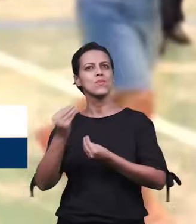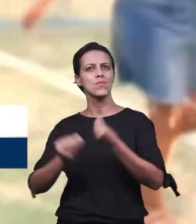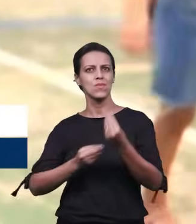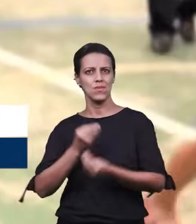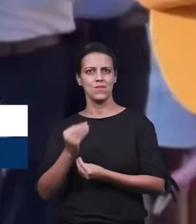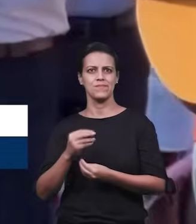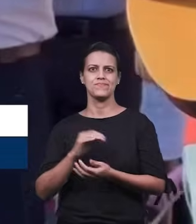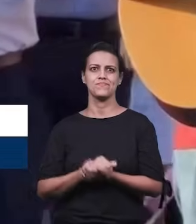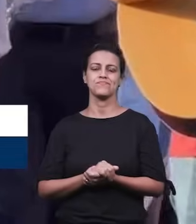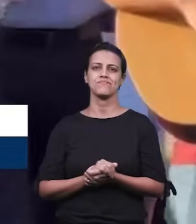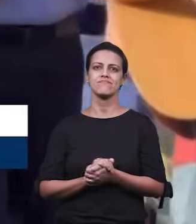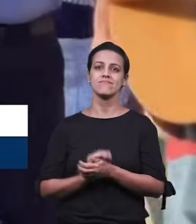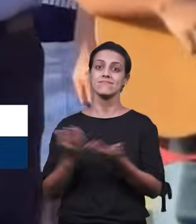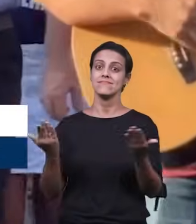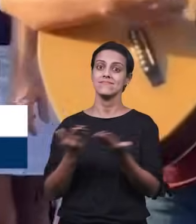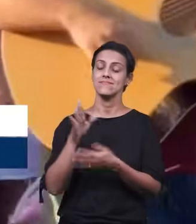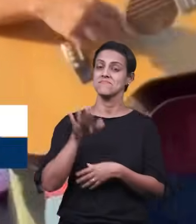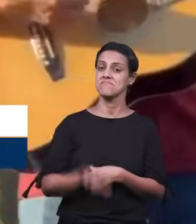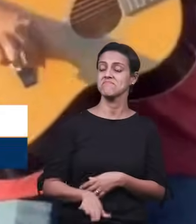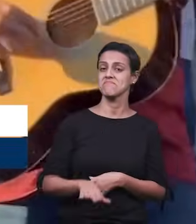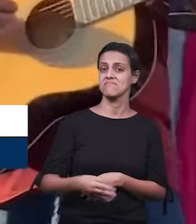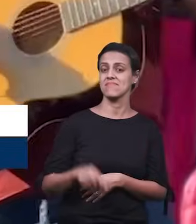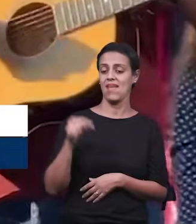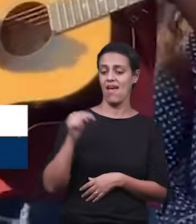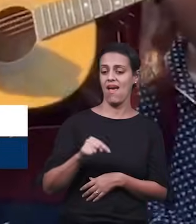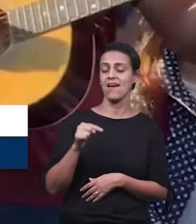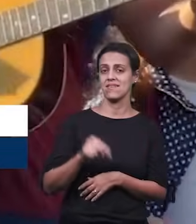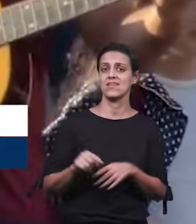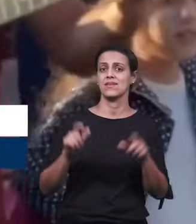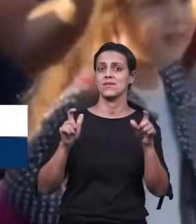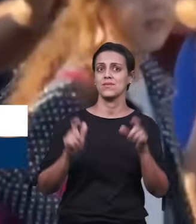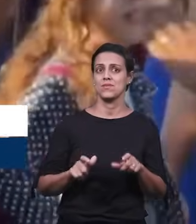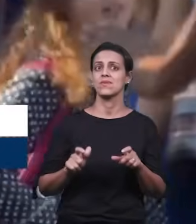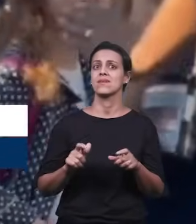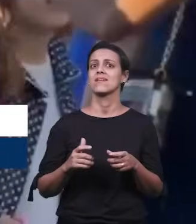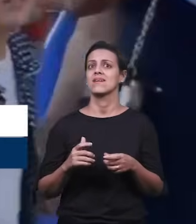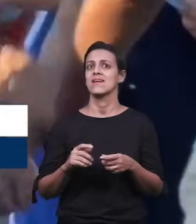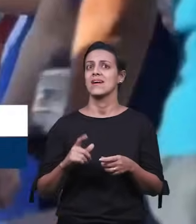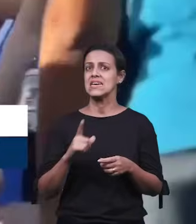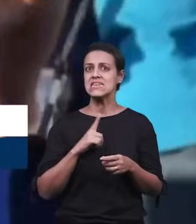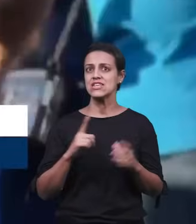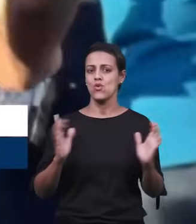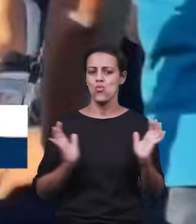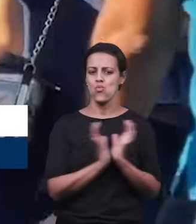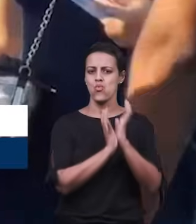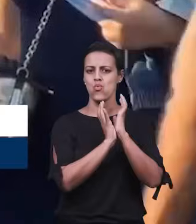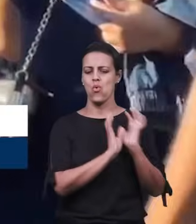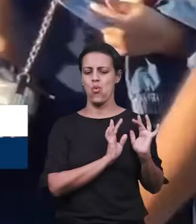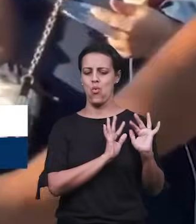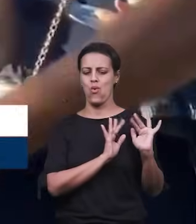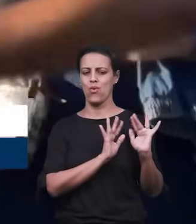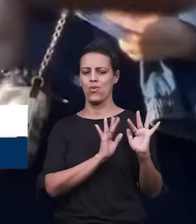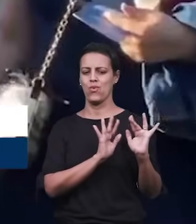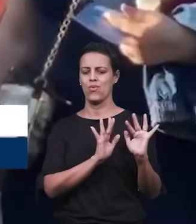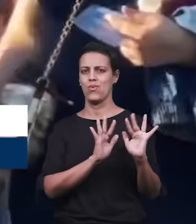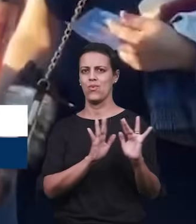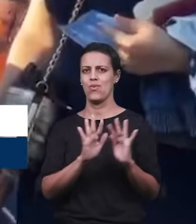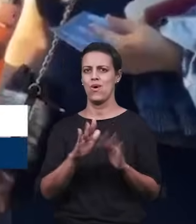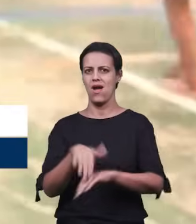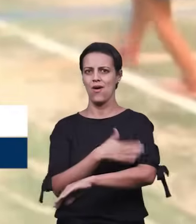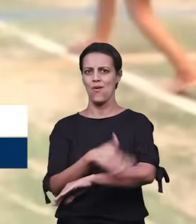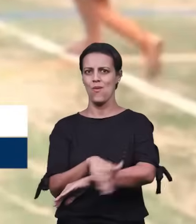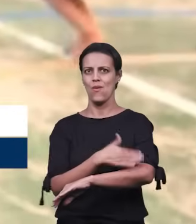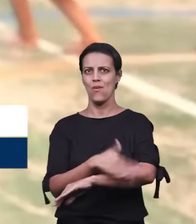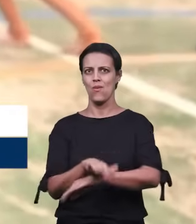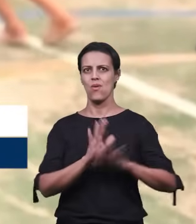uma grande caravana dos jovens da região do Ceará, onde tivemos a oportunidade de